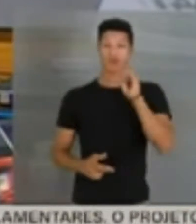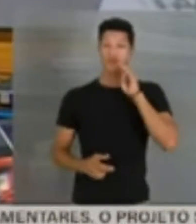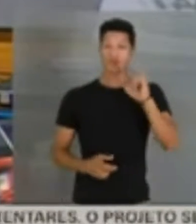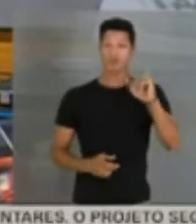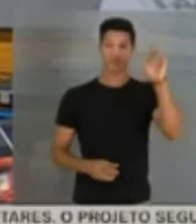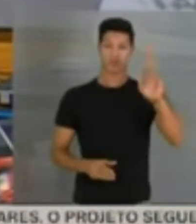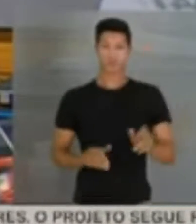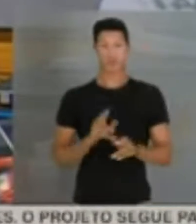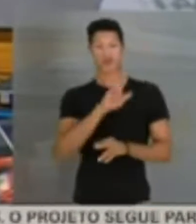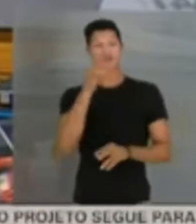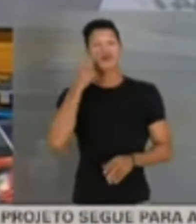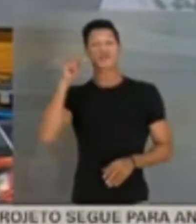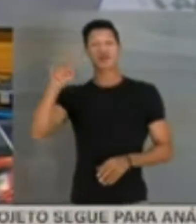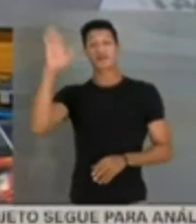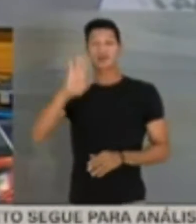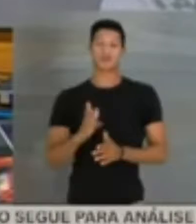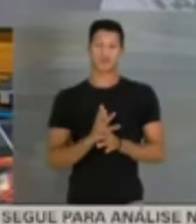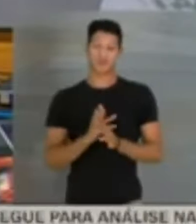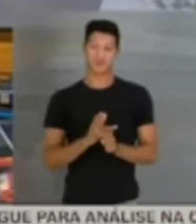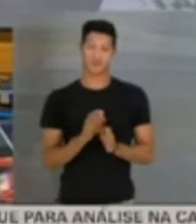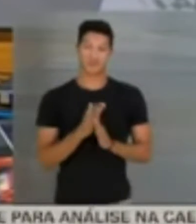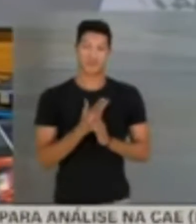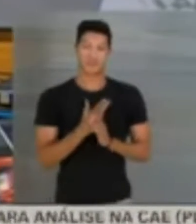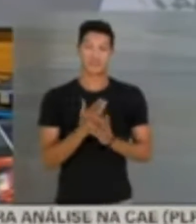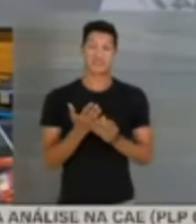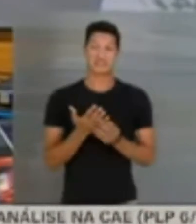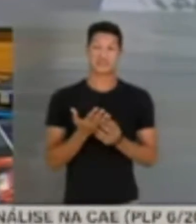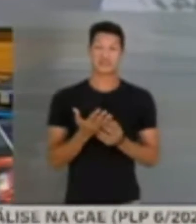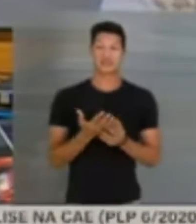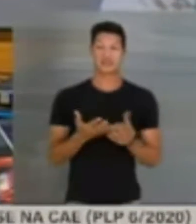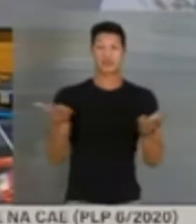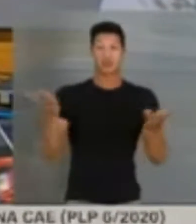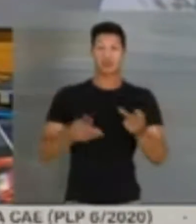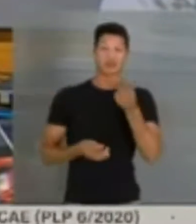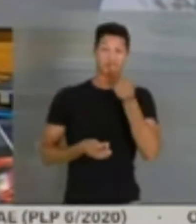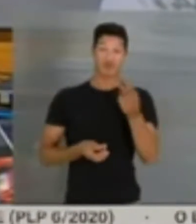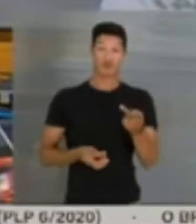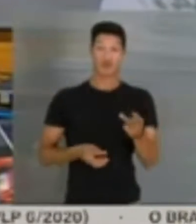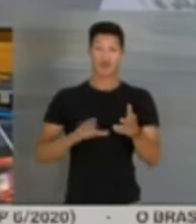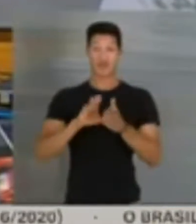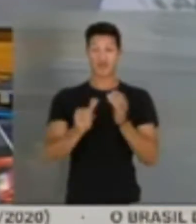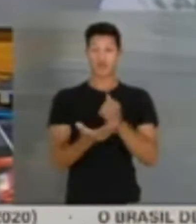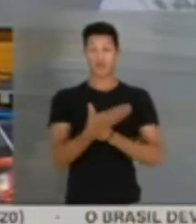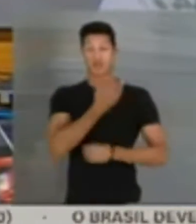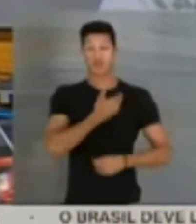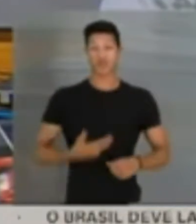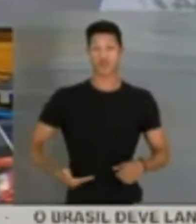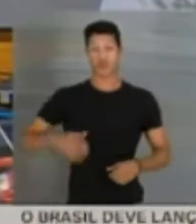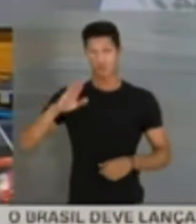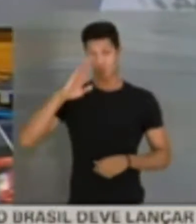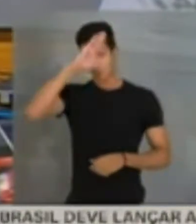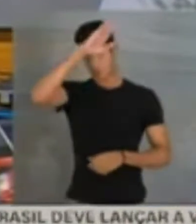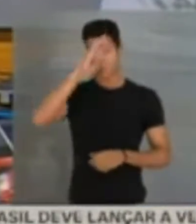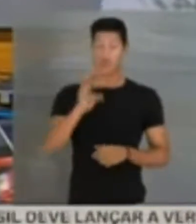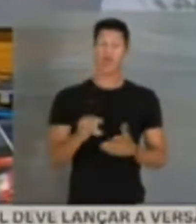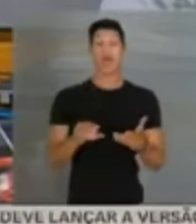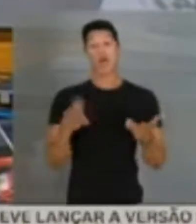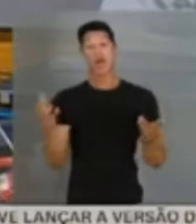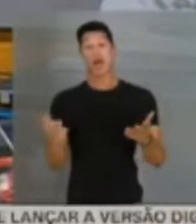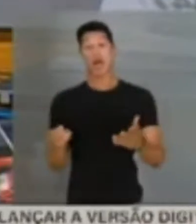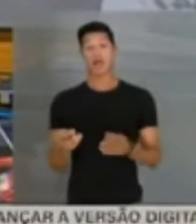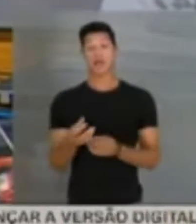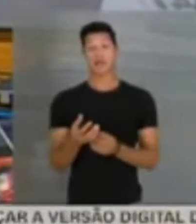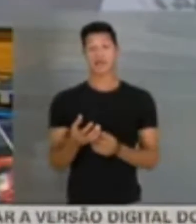reais. Vai vendo, Brasil. Hoje fala-se aqui em corrupção do governo Bolsonaro. Ah, o